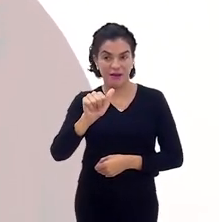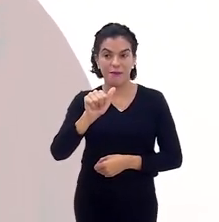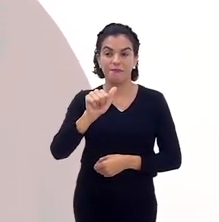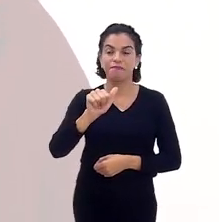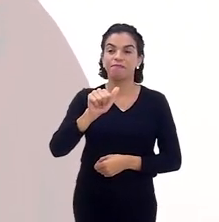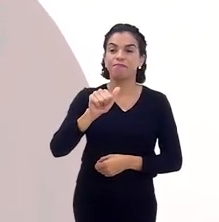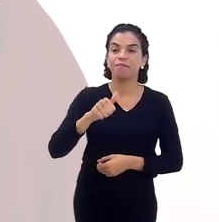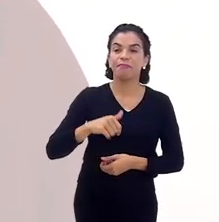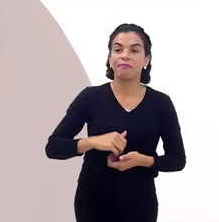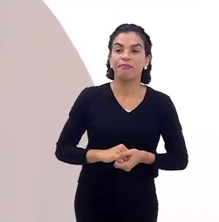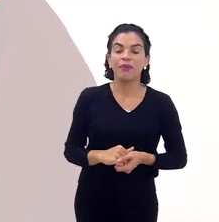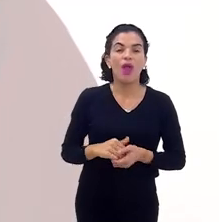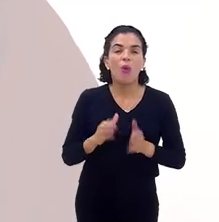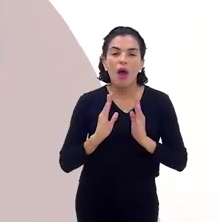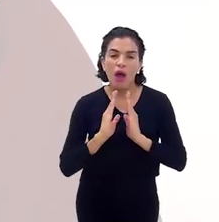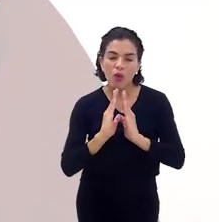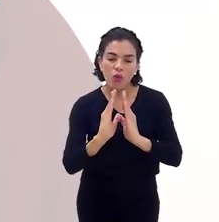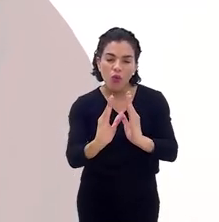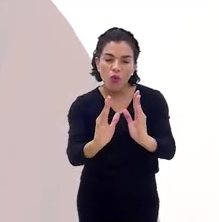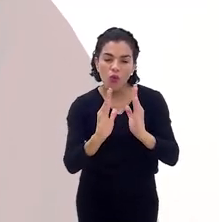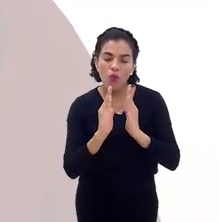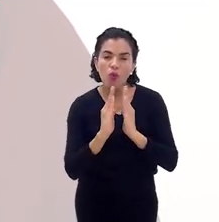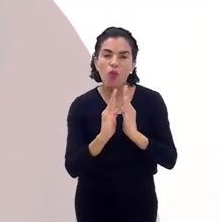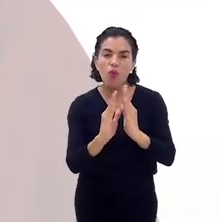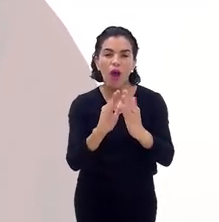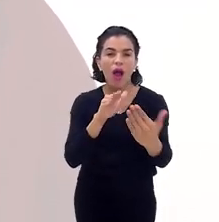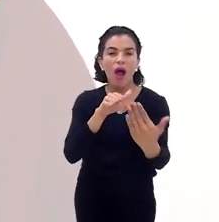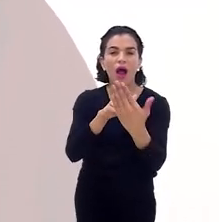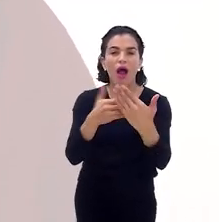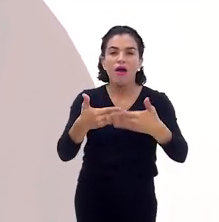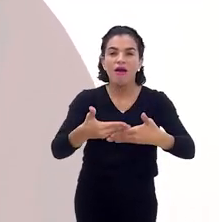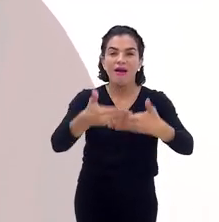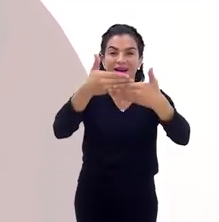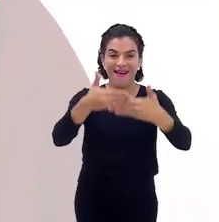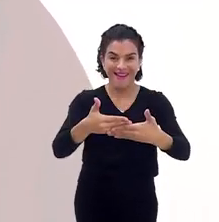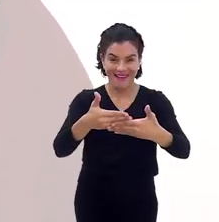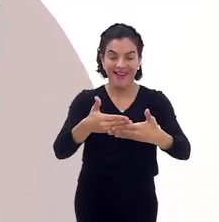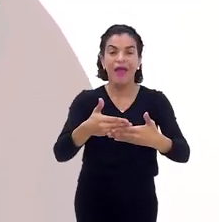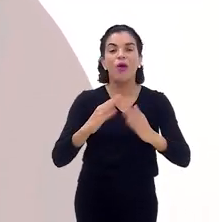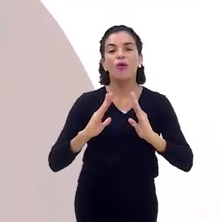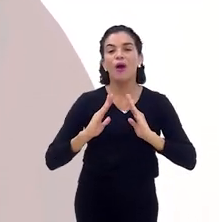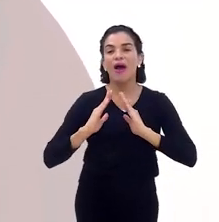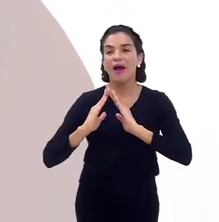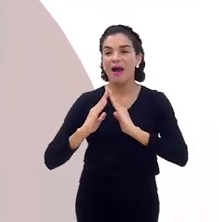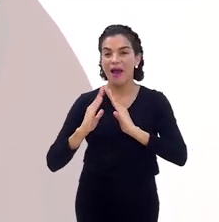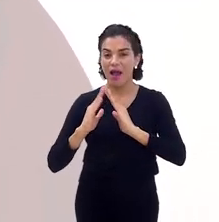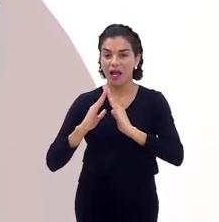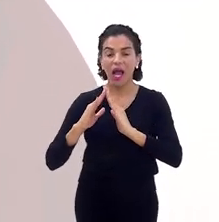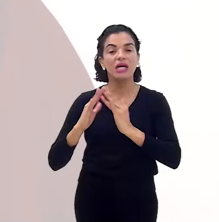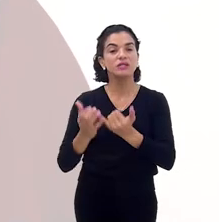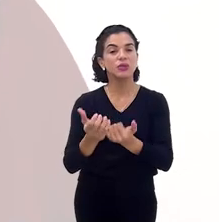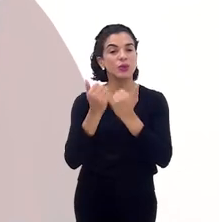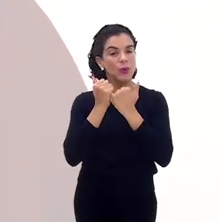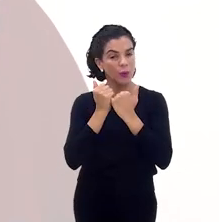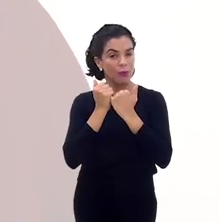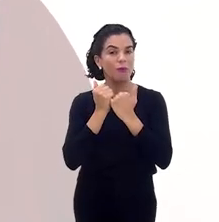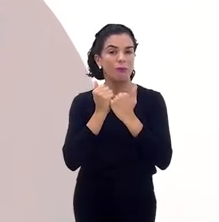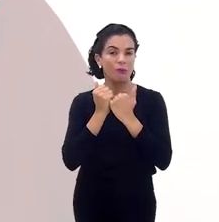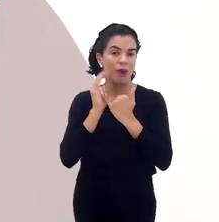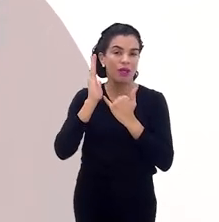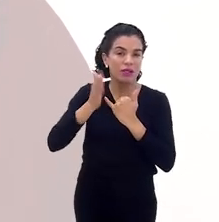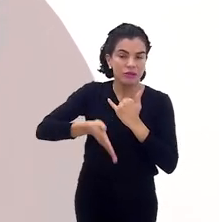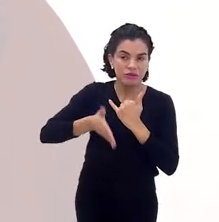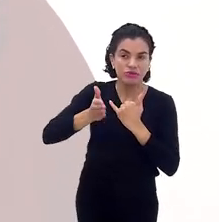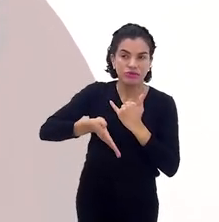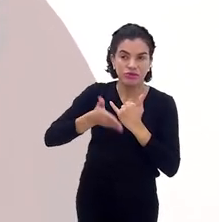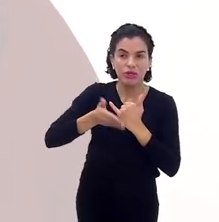Almeida, número 23. É uma rua sem saída, então, e é uma rua, uma casa tombada.